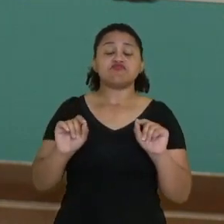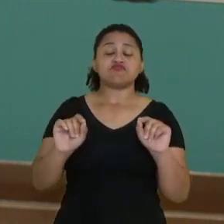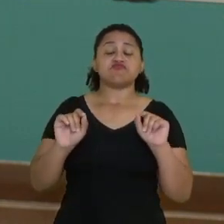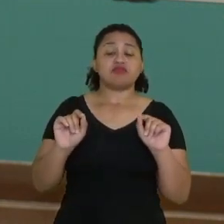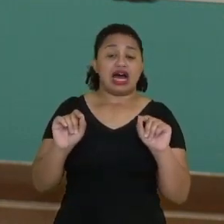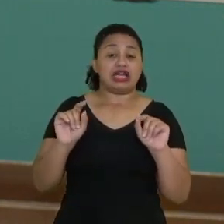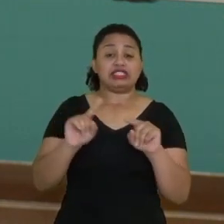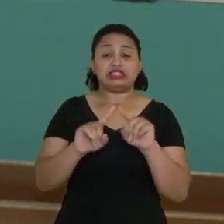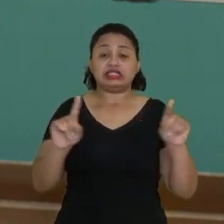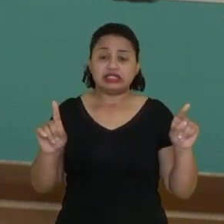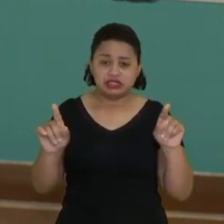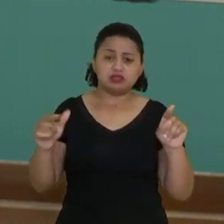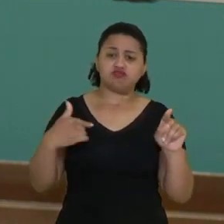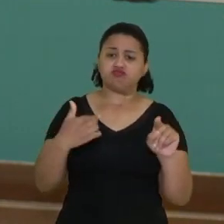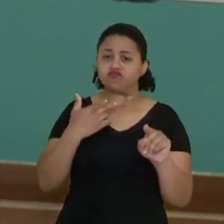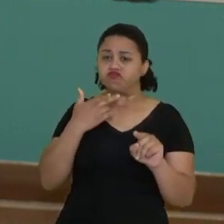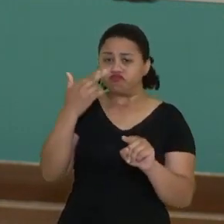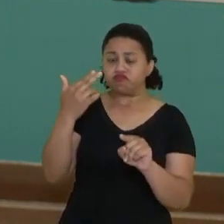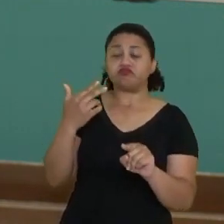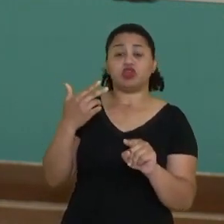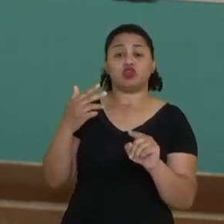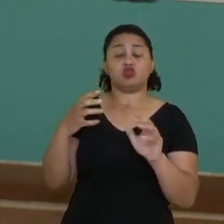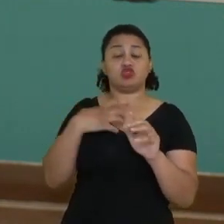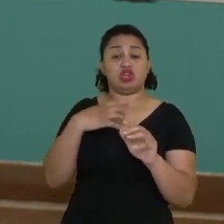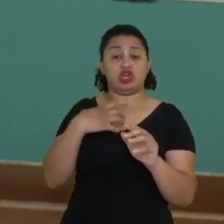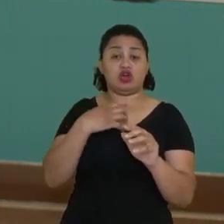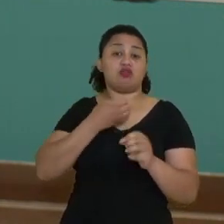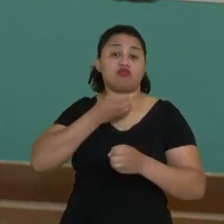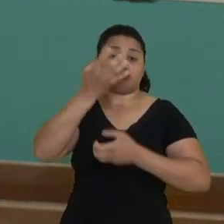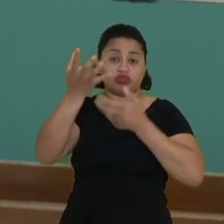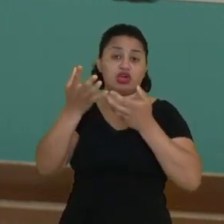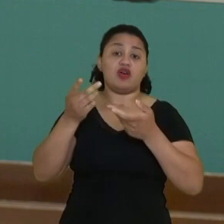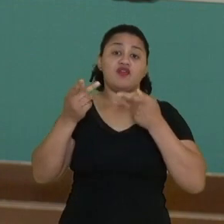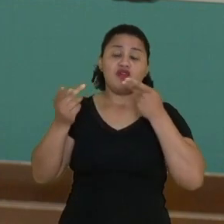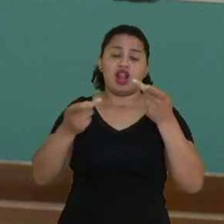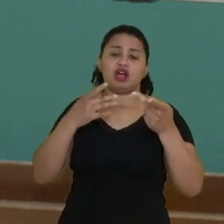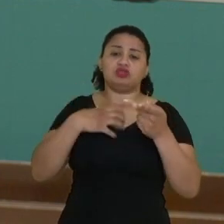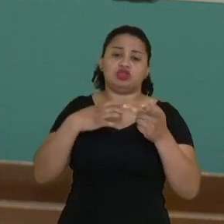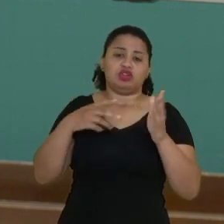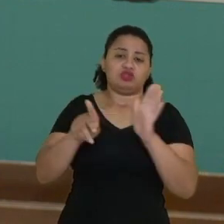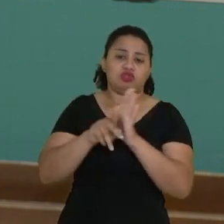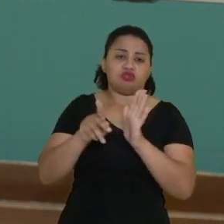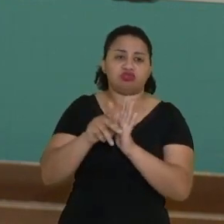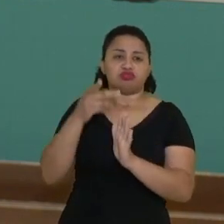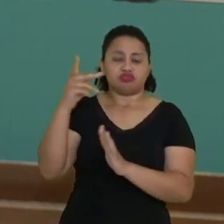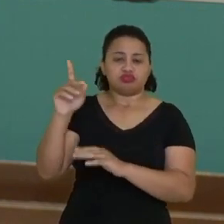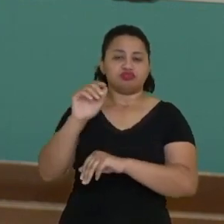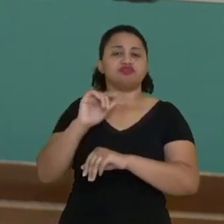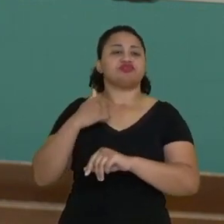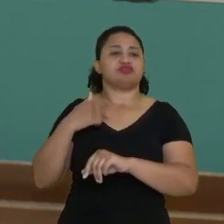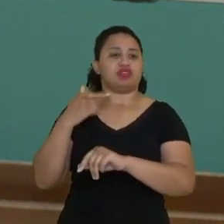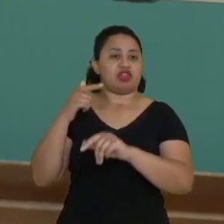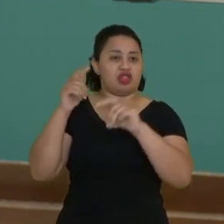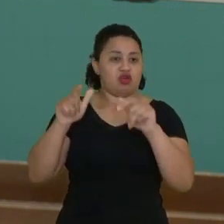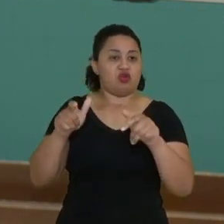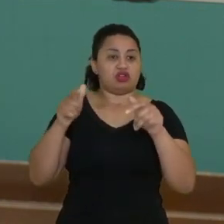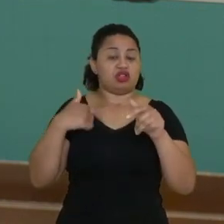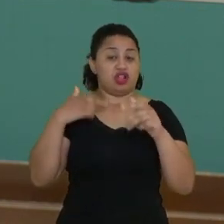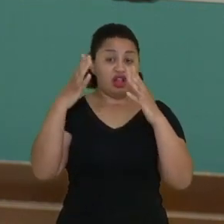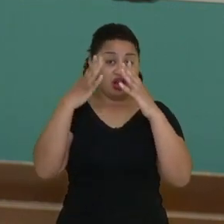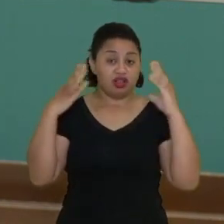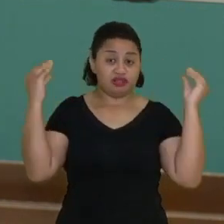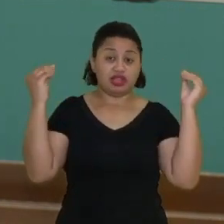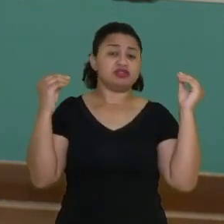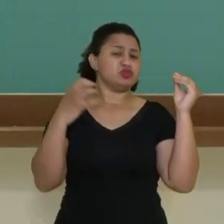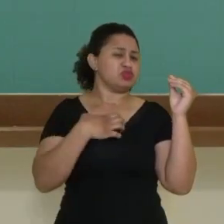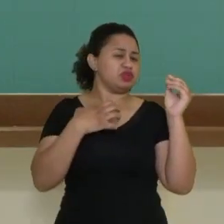Gogh. É estranho para a gente falar desse modo, então a gente fala Vincent van Gogh e tá tudo certo, não tem problema nenhum, tá bom? O